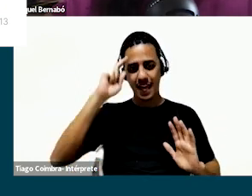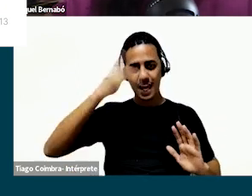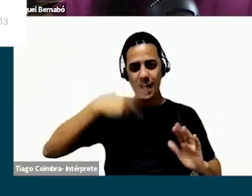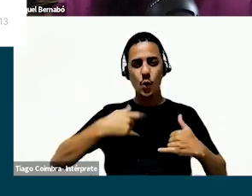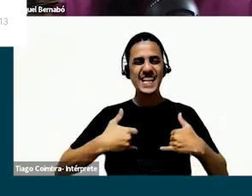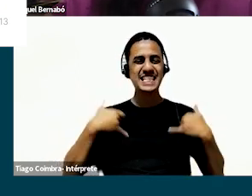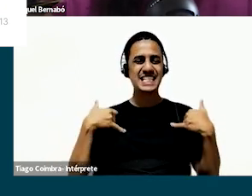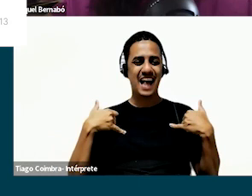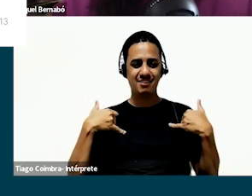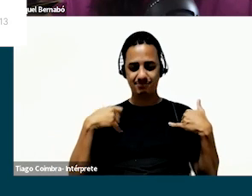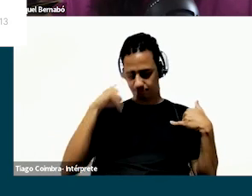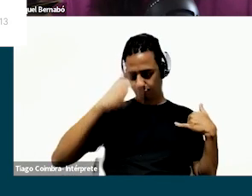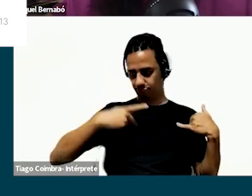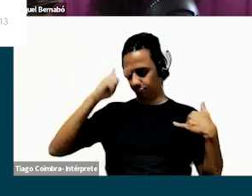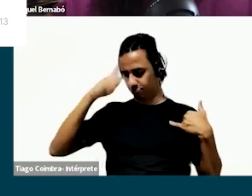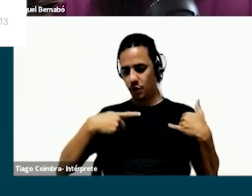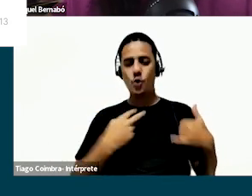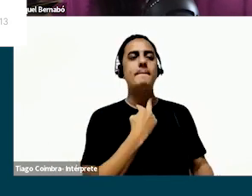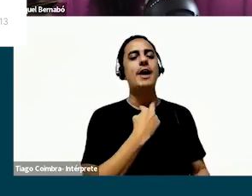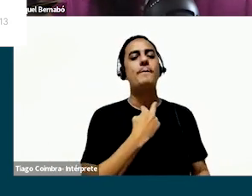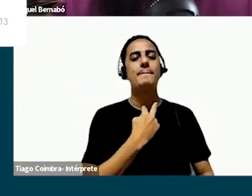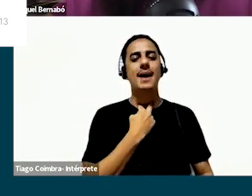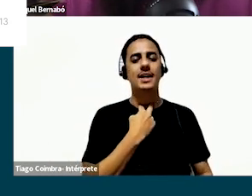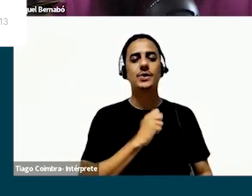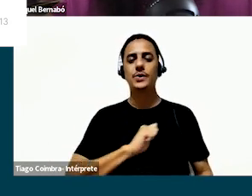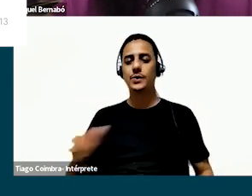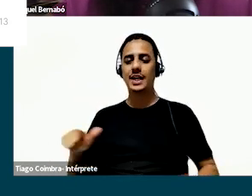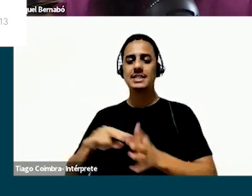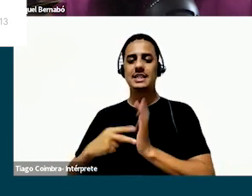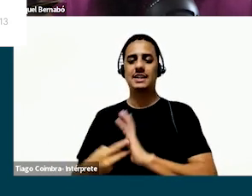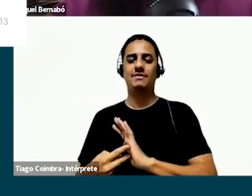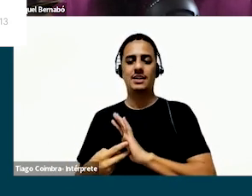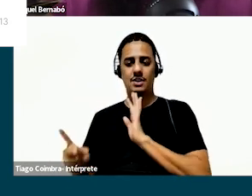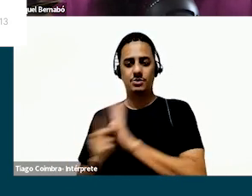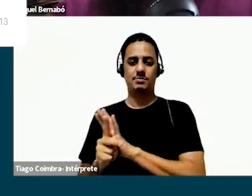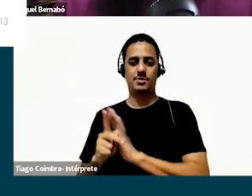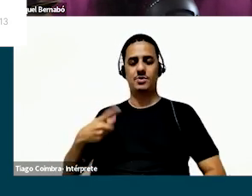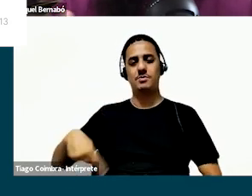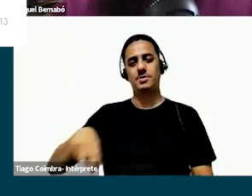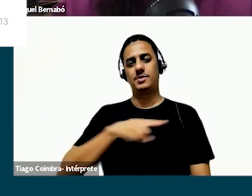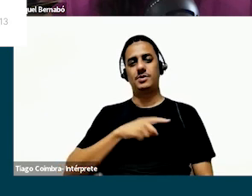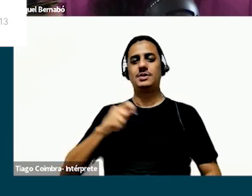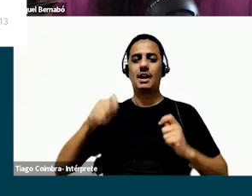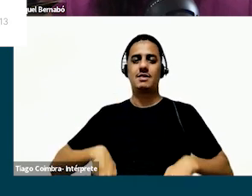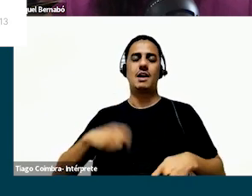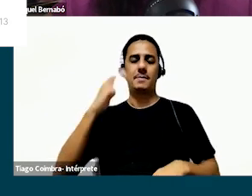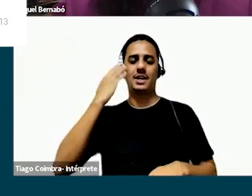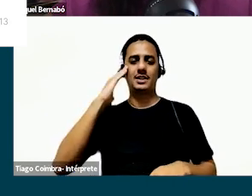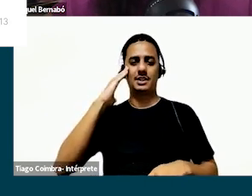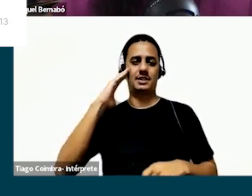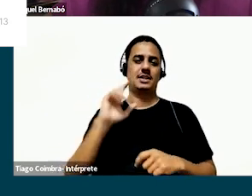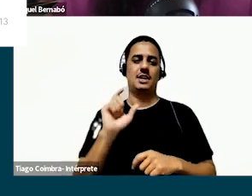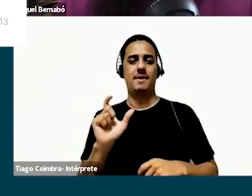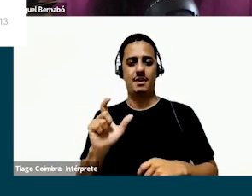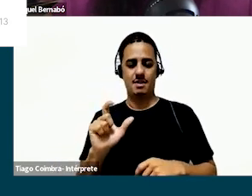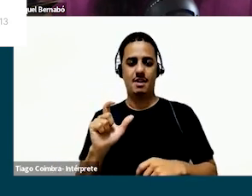muito mais pertinente a um egoísmo, propriamente, do que o significado nobre que a gente tende